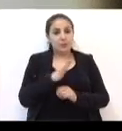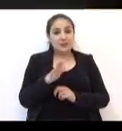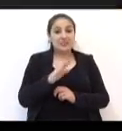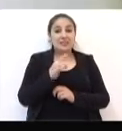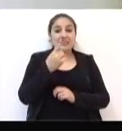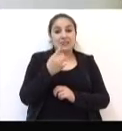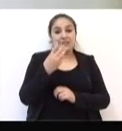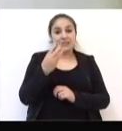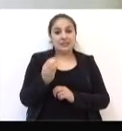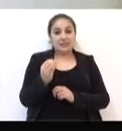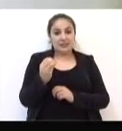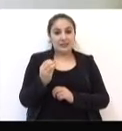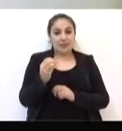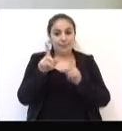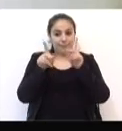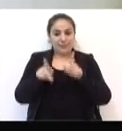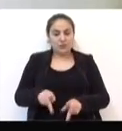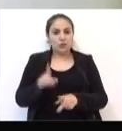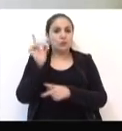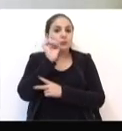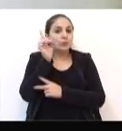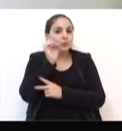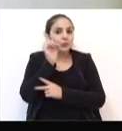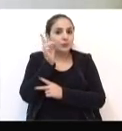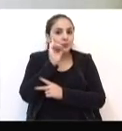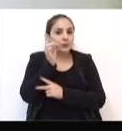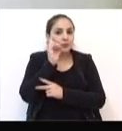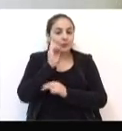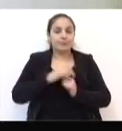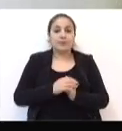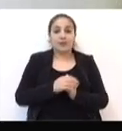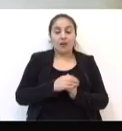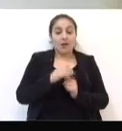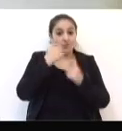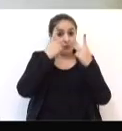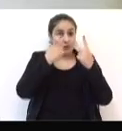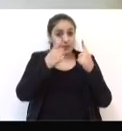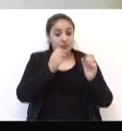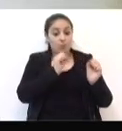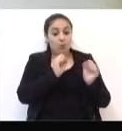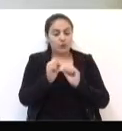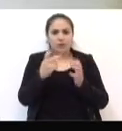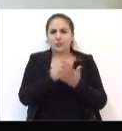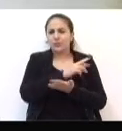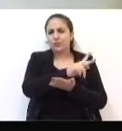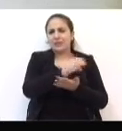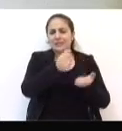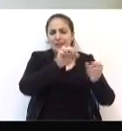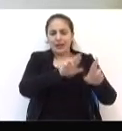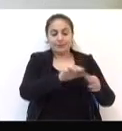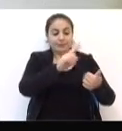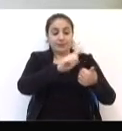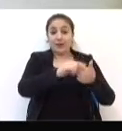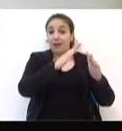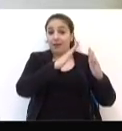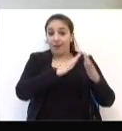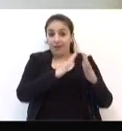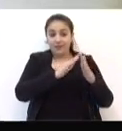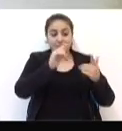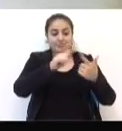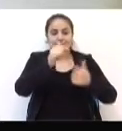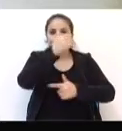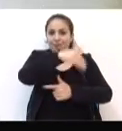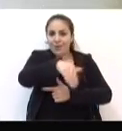os dias. E a violência pode acontecer em diferentes cenários, em casa, na rua ou mesmo